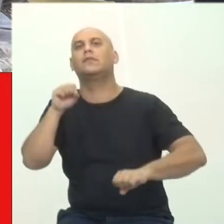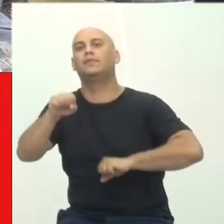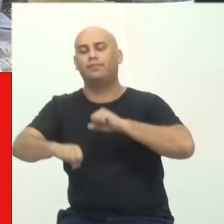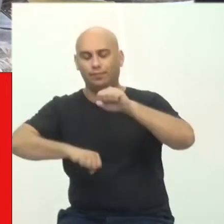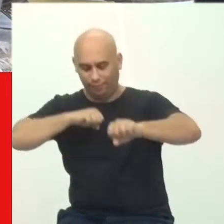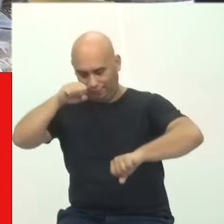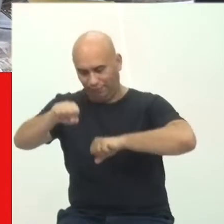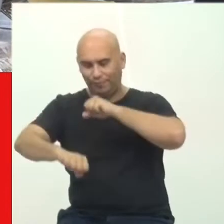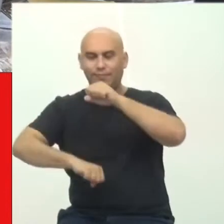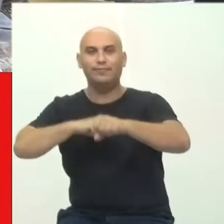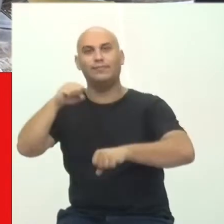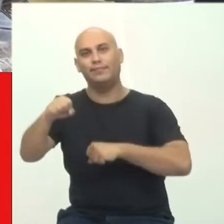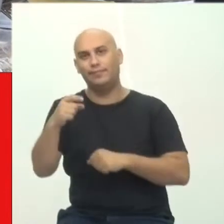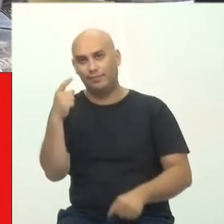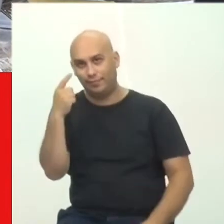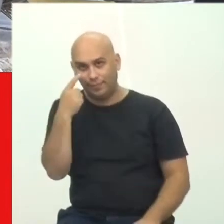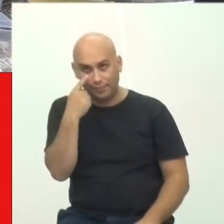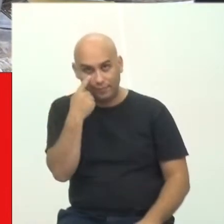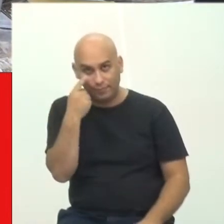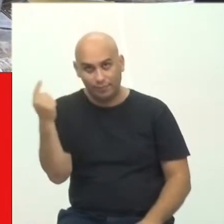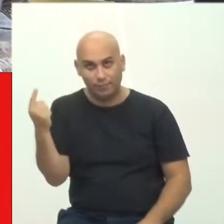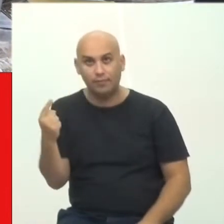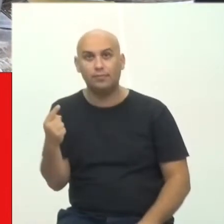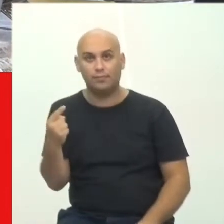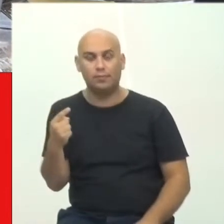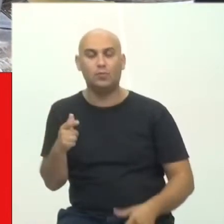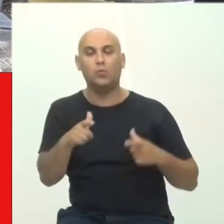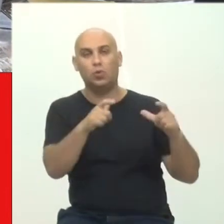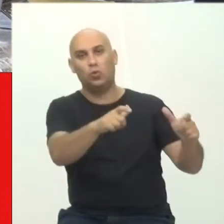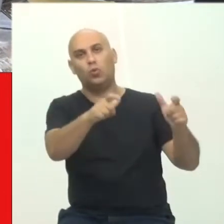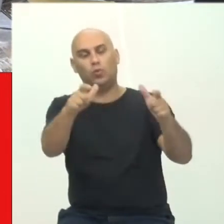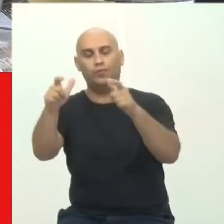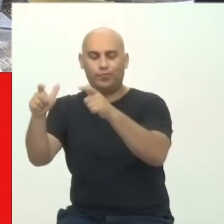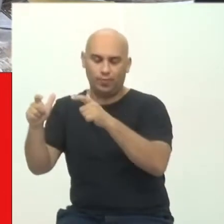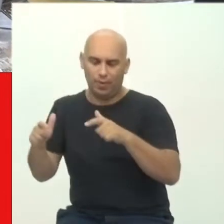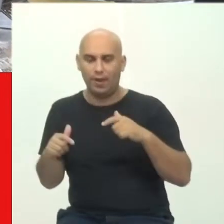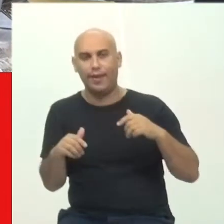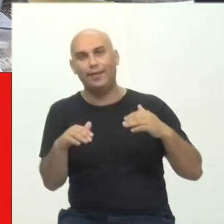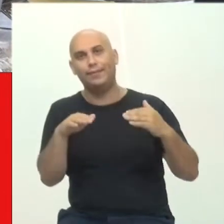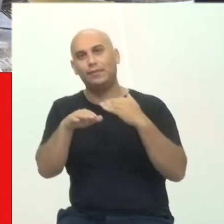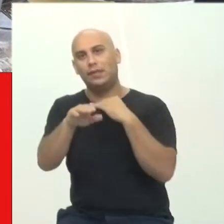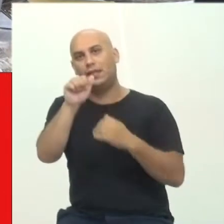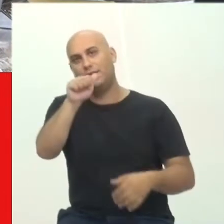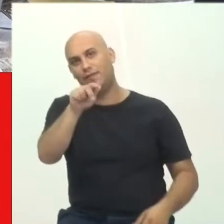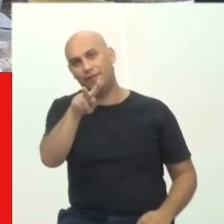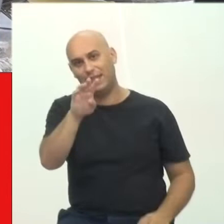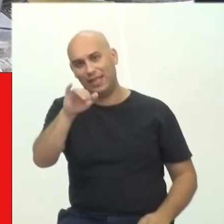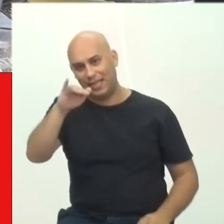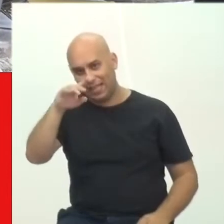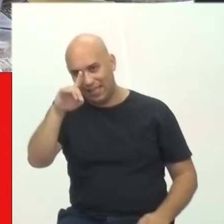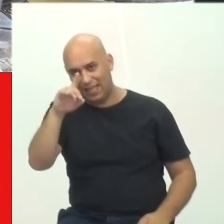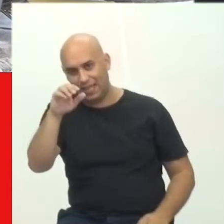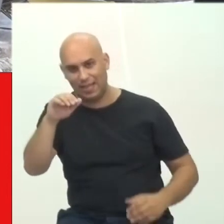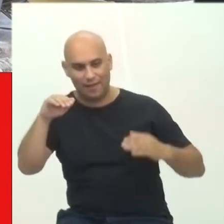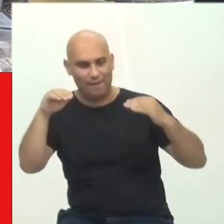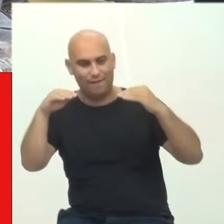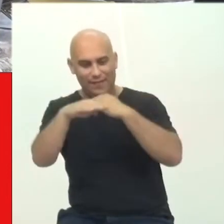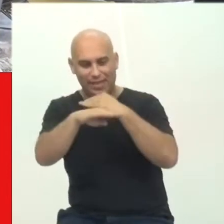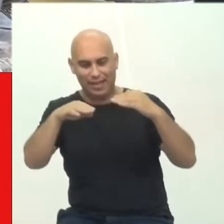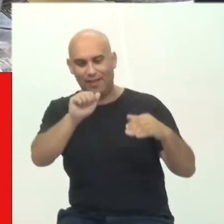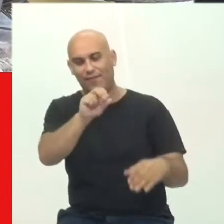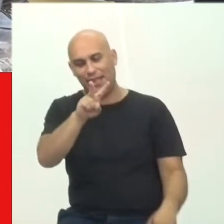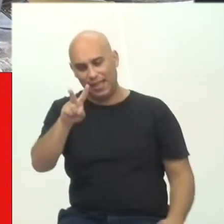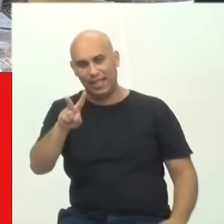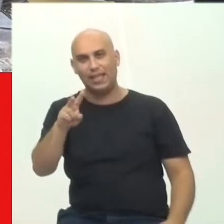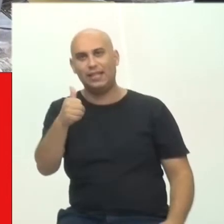bike por essa avenida, então foi bem importante. Tinha pontos que a gente tinha que